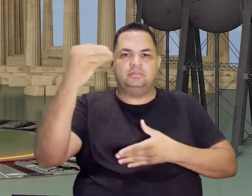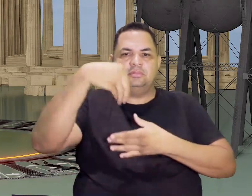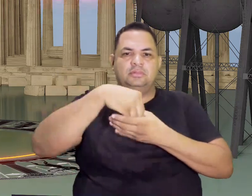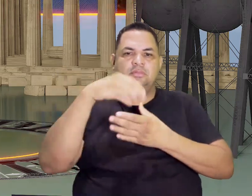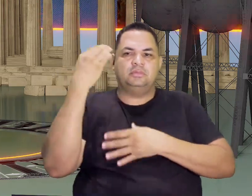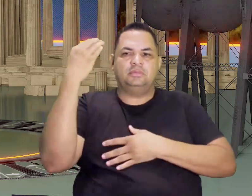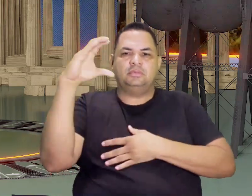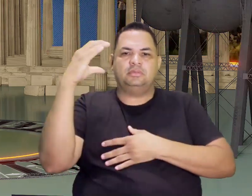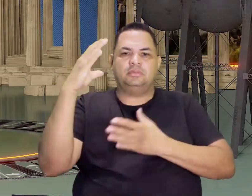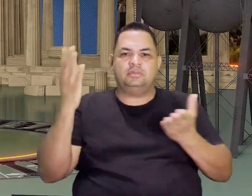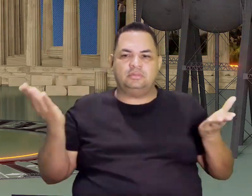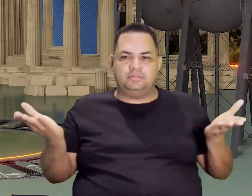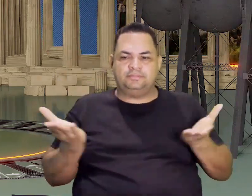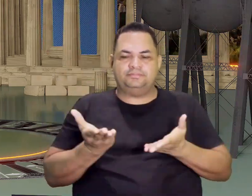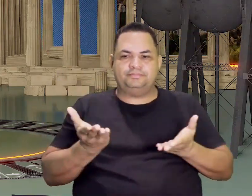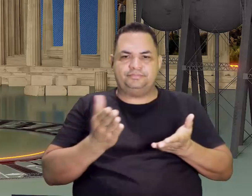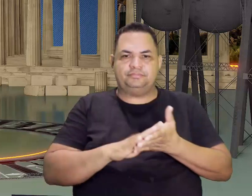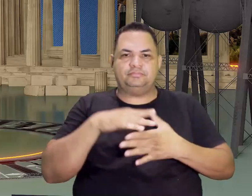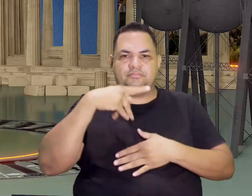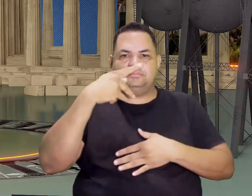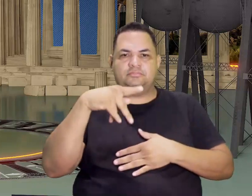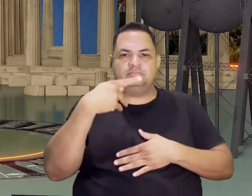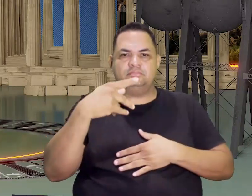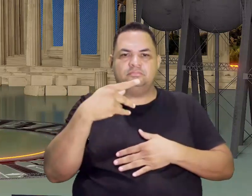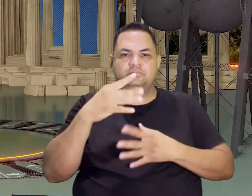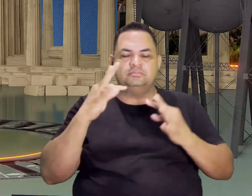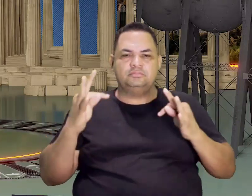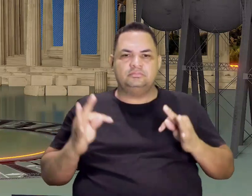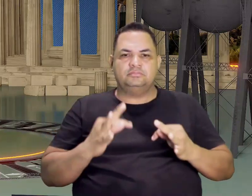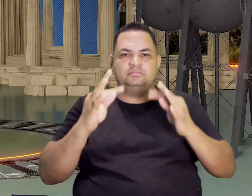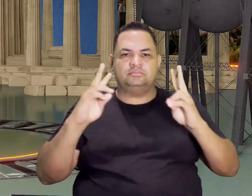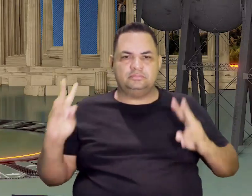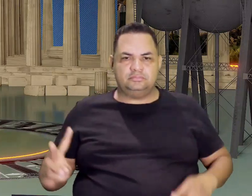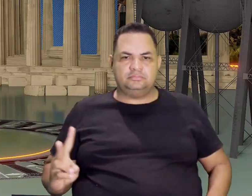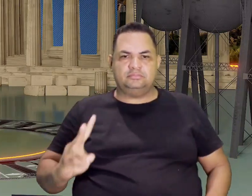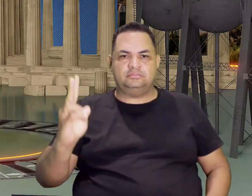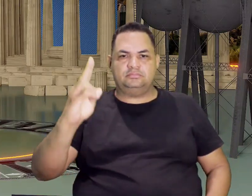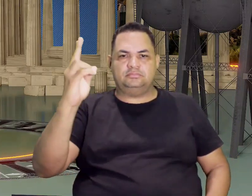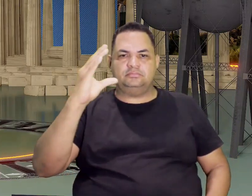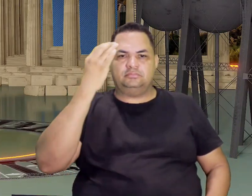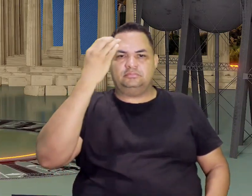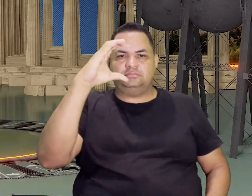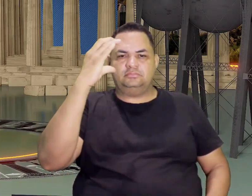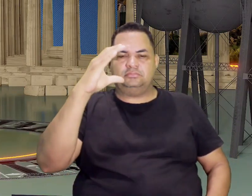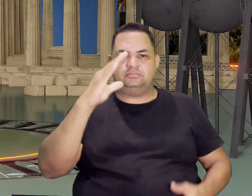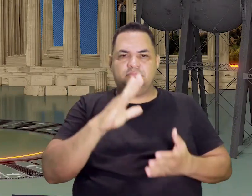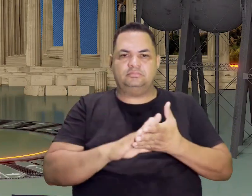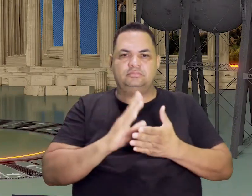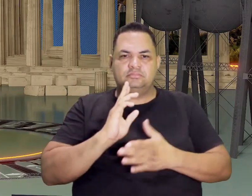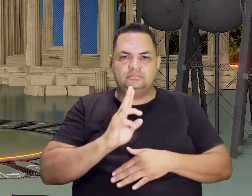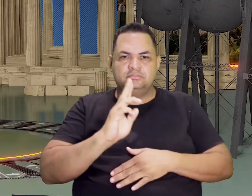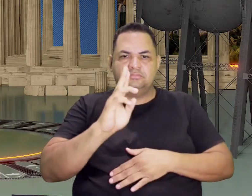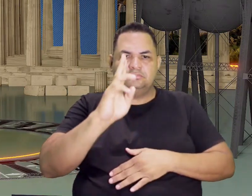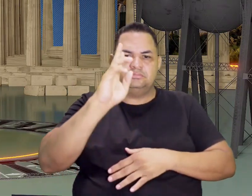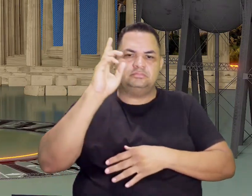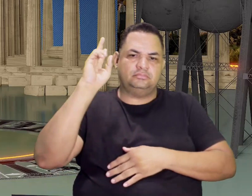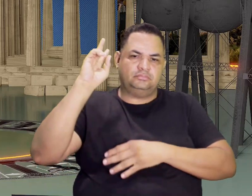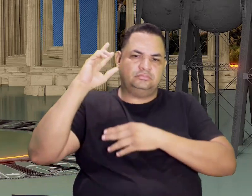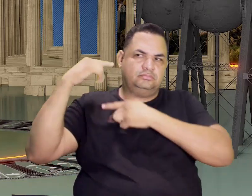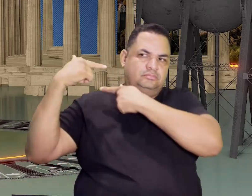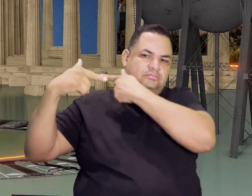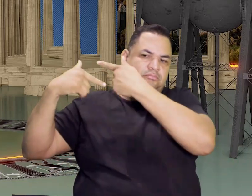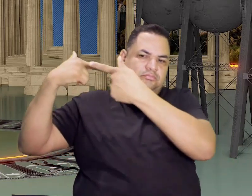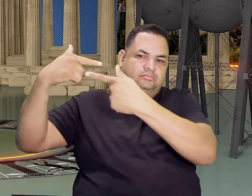ciência. Agora nós vamos falar um pouco tecnologia e valores, né? Ciência, só que um processo histórico em